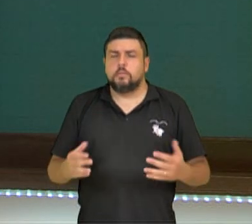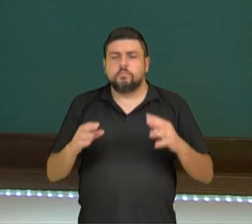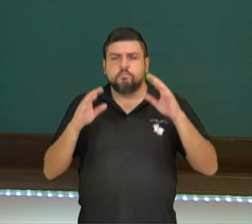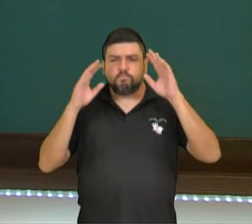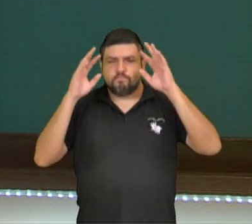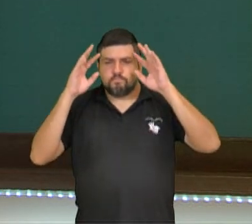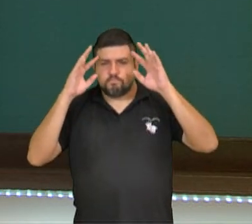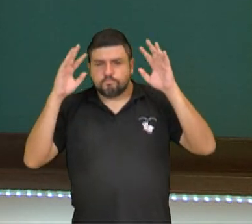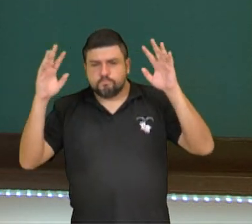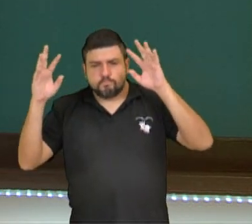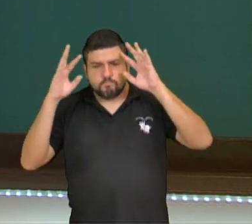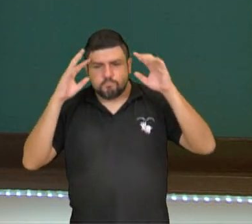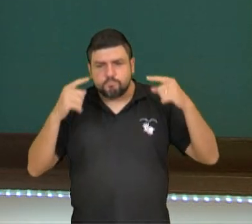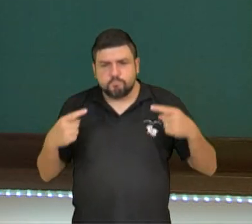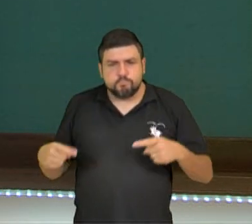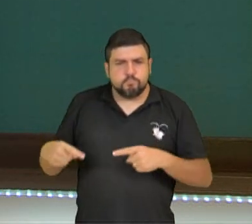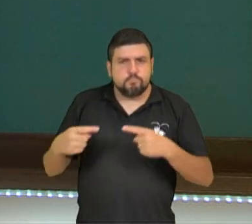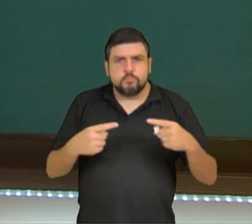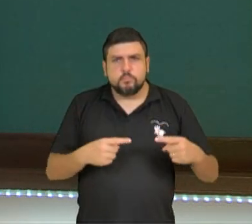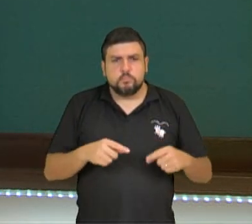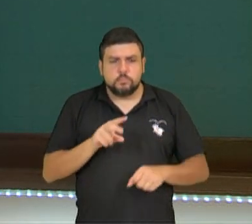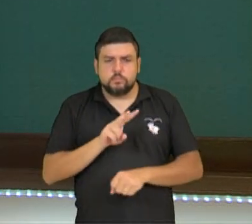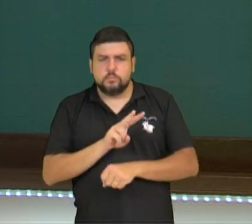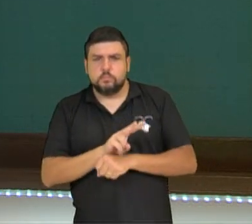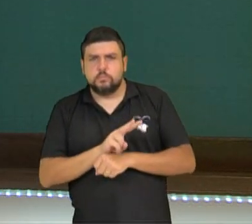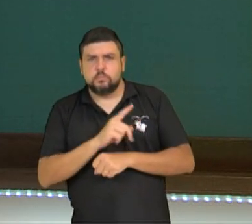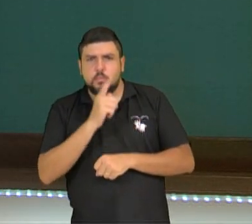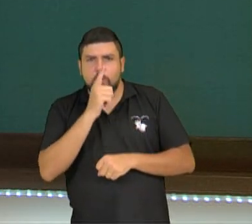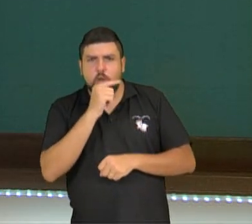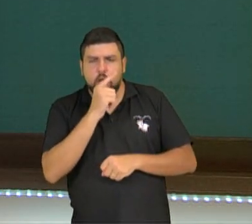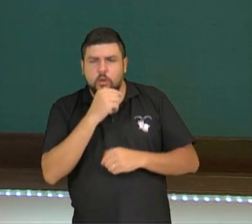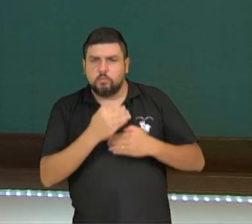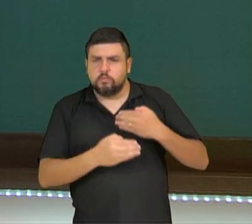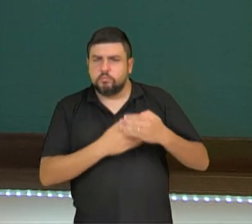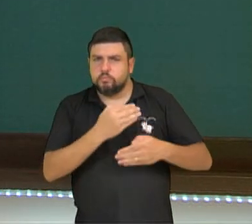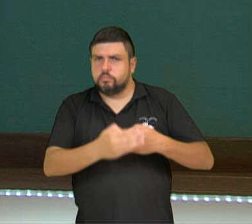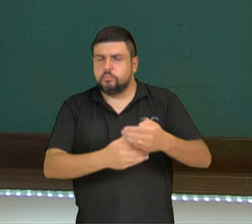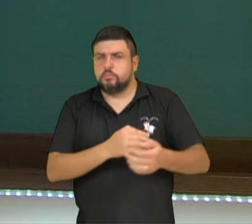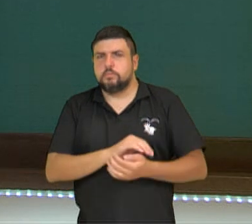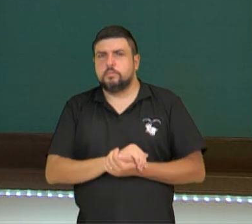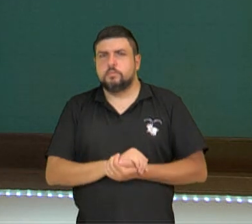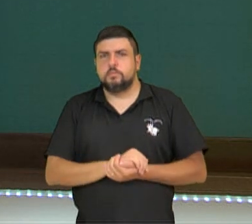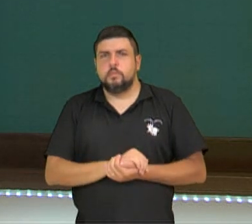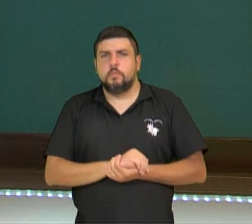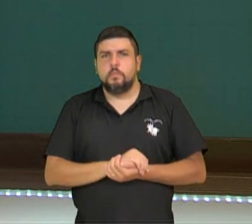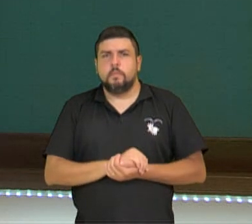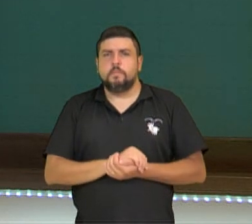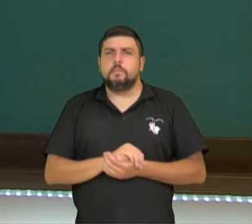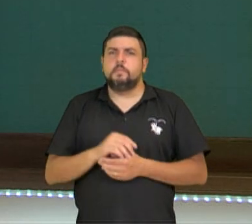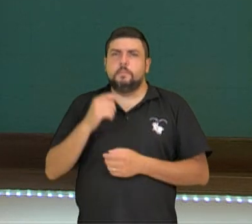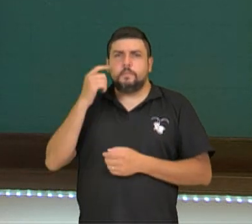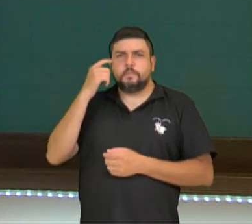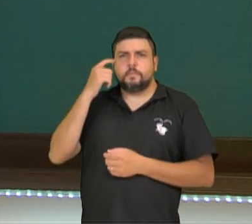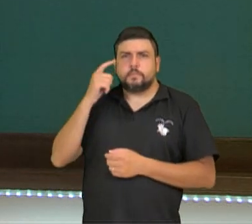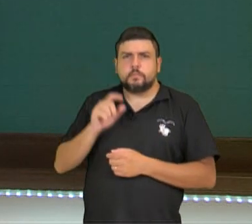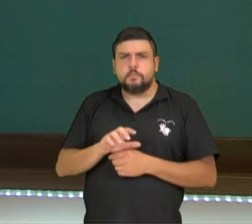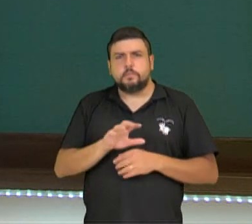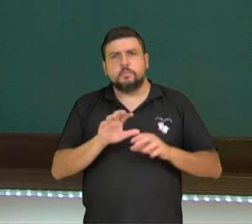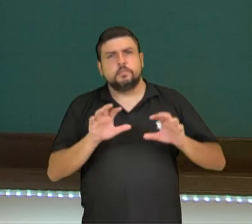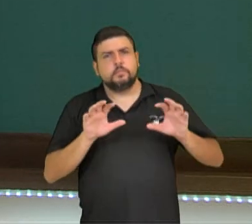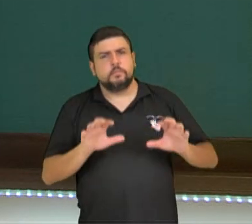se tenha disponível essa água em diferentes momentos, né? E aí, pensando nesse sentido, nós temos que